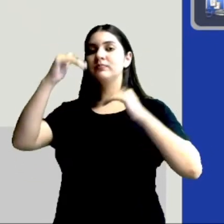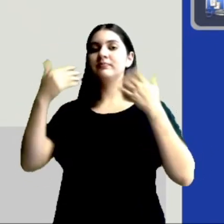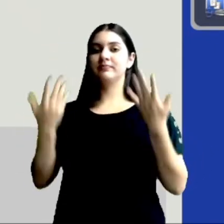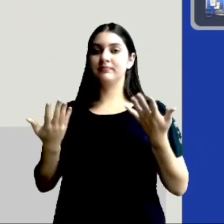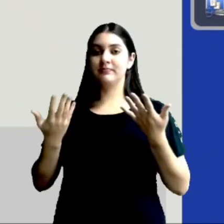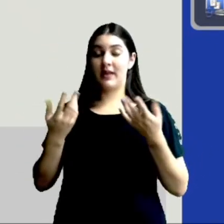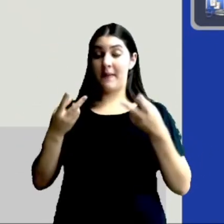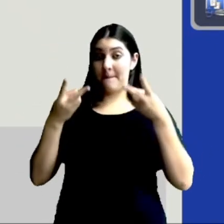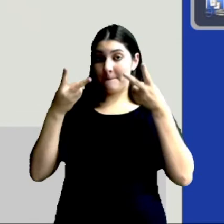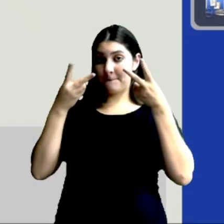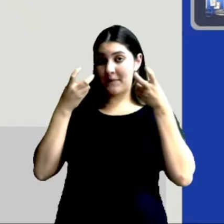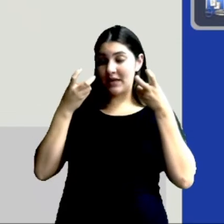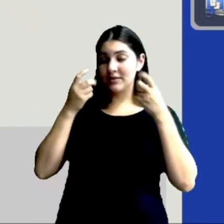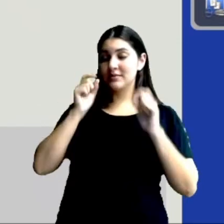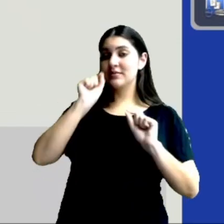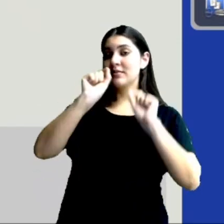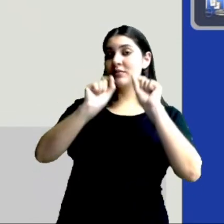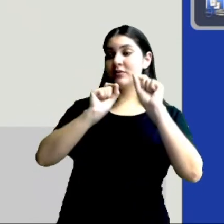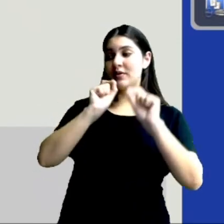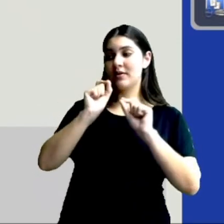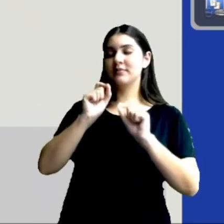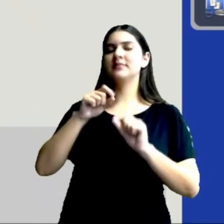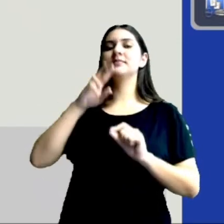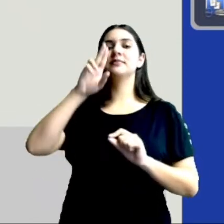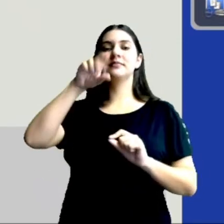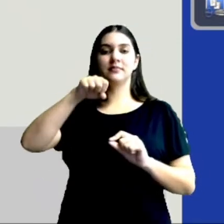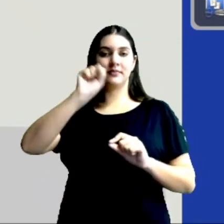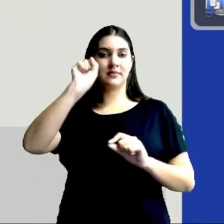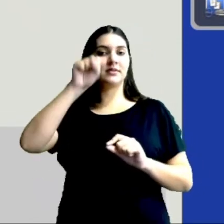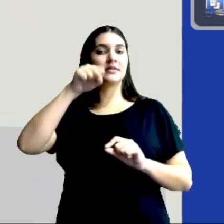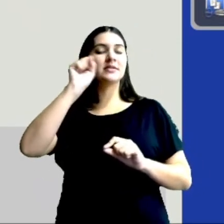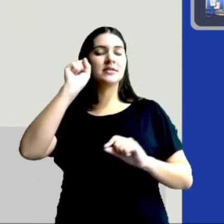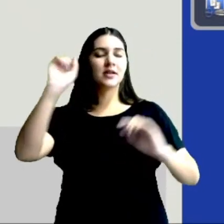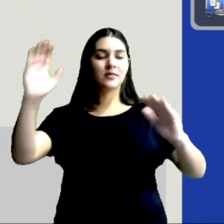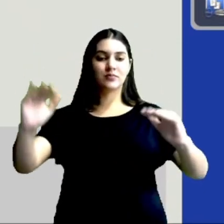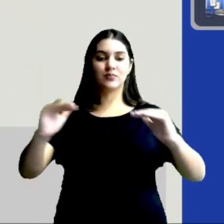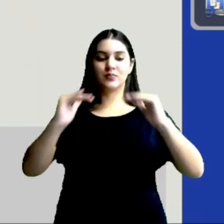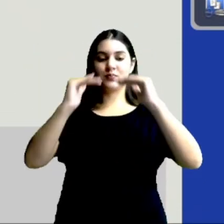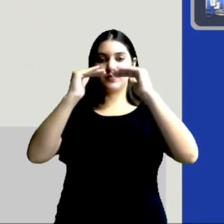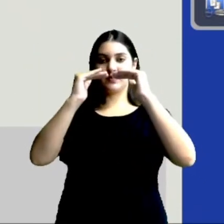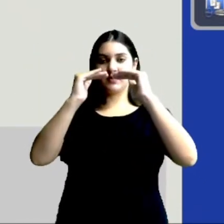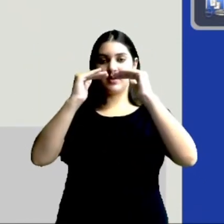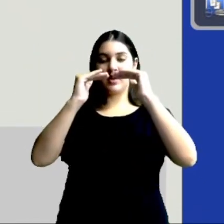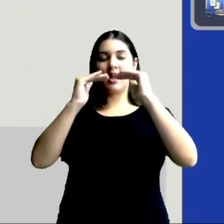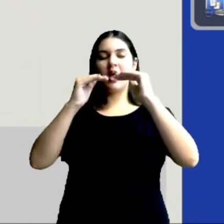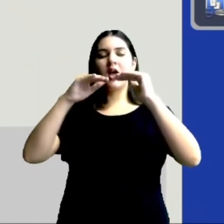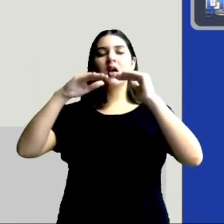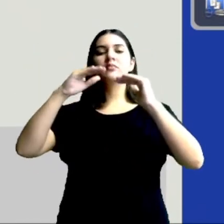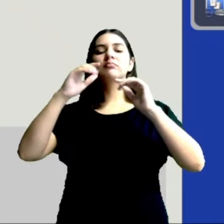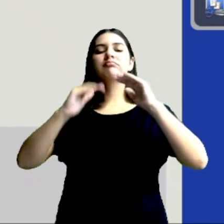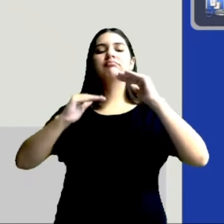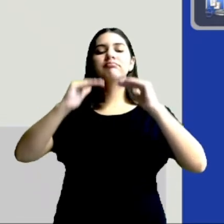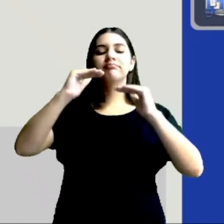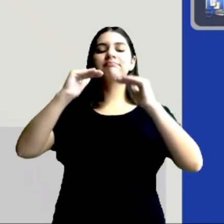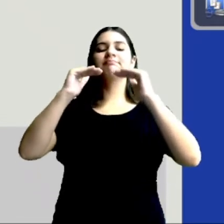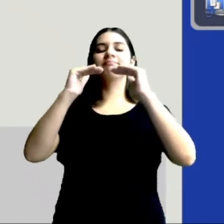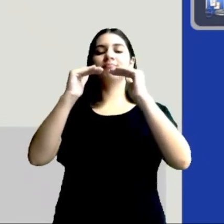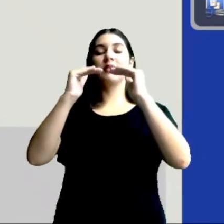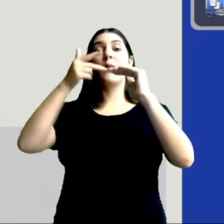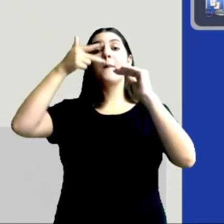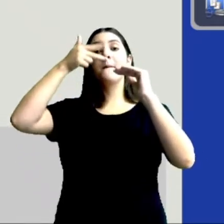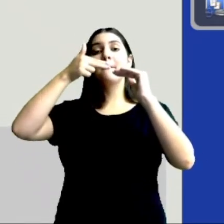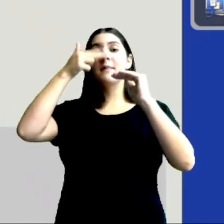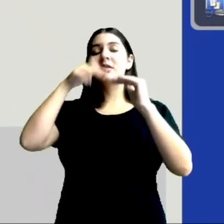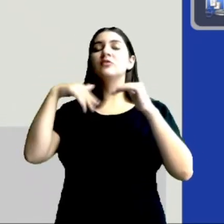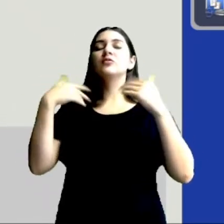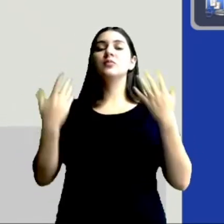a gente nota aí, ó, que eles estão sim no mesmo nível, né, gente? A altura dos dois pratos é o mesmo, sendo